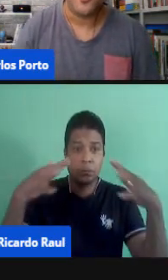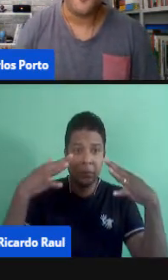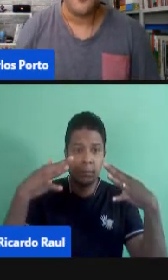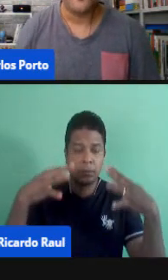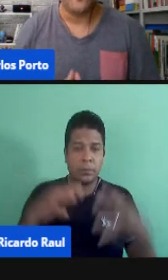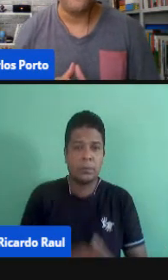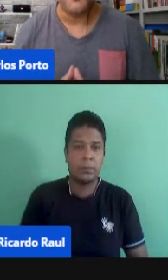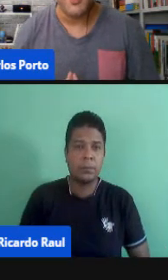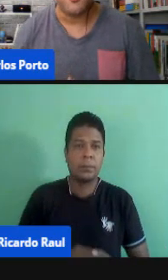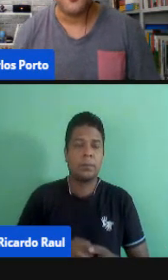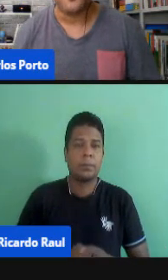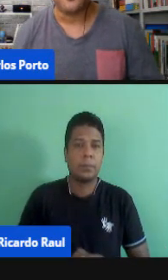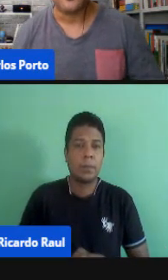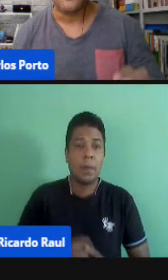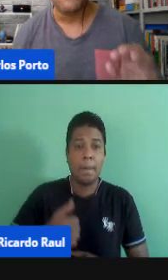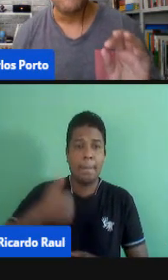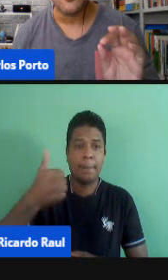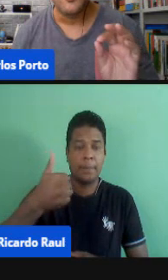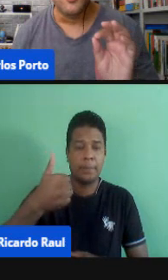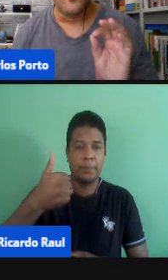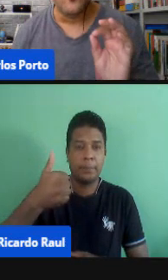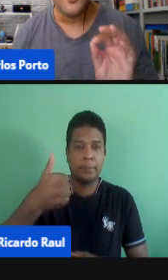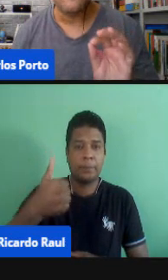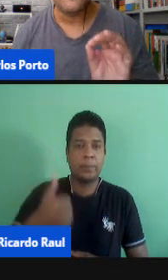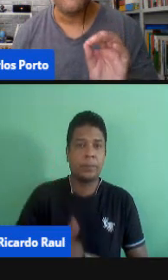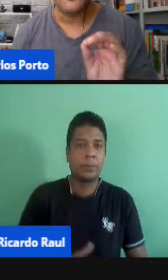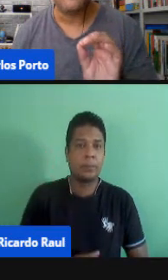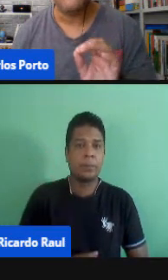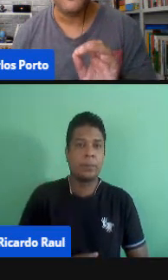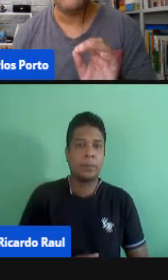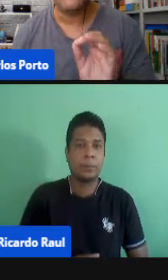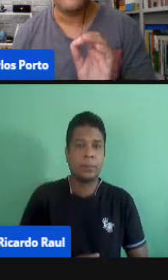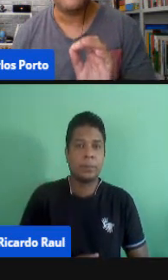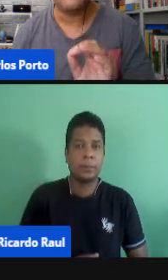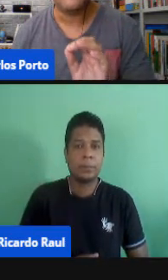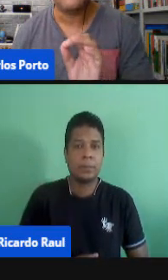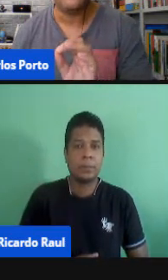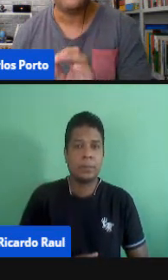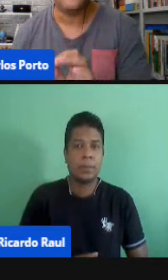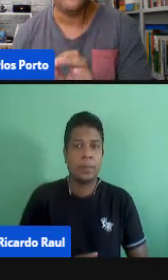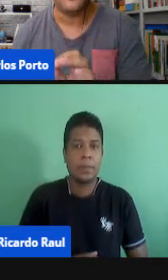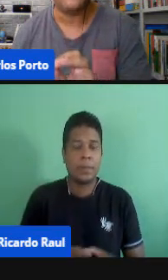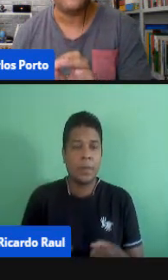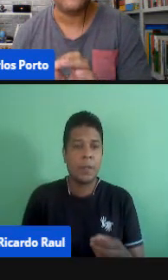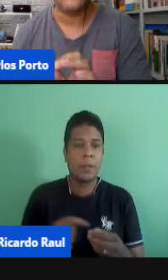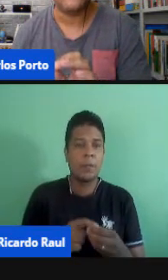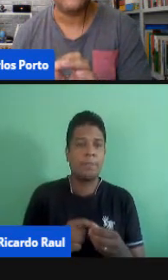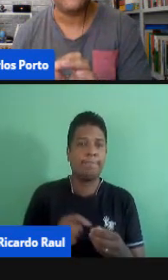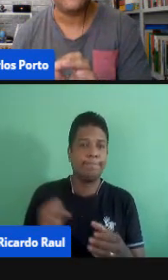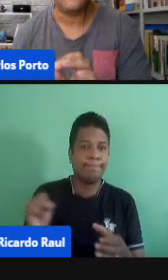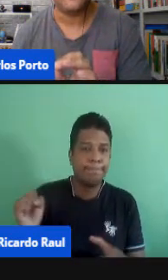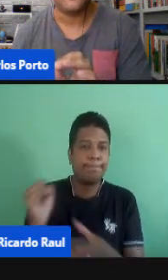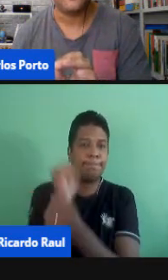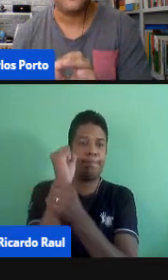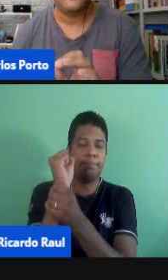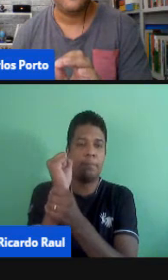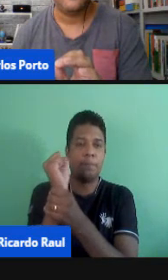então? O primeiro, o restabelecimento da sensação de segurança.